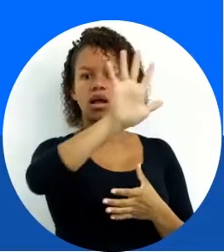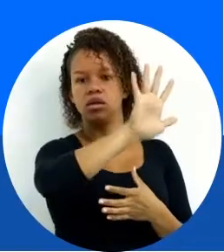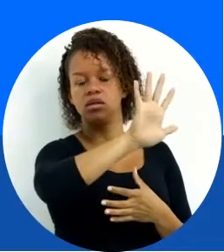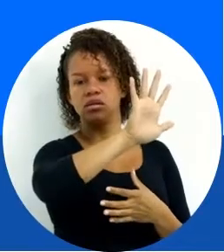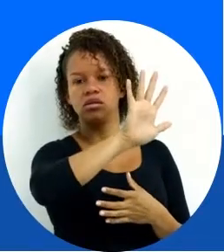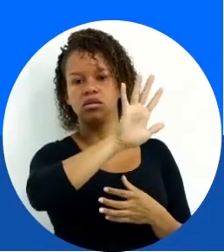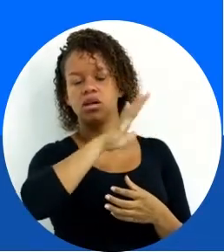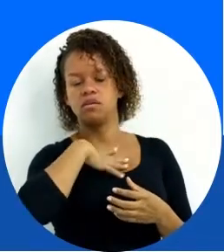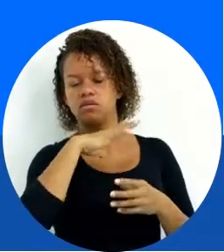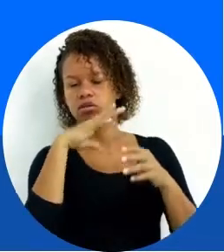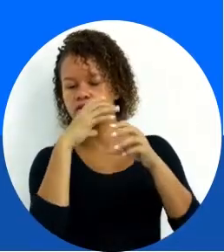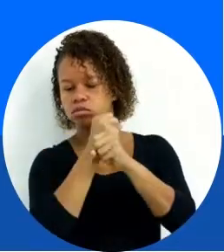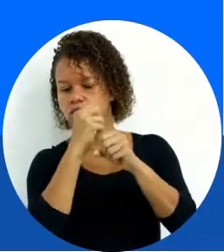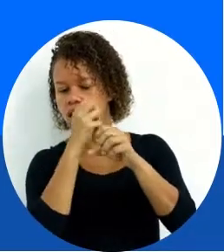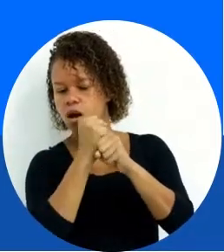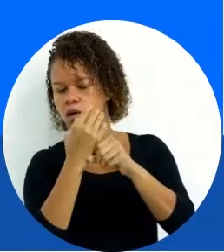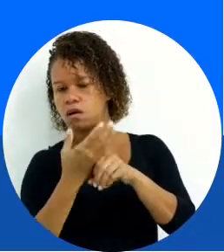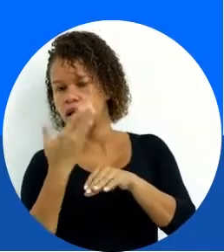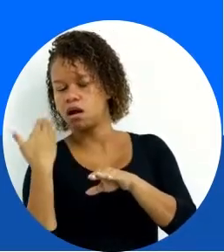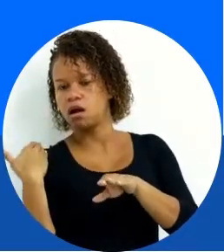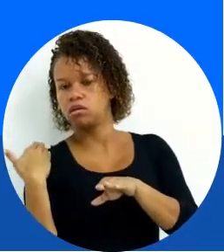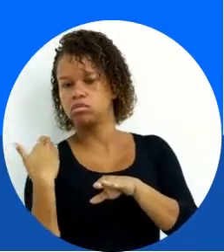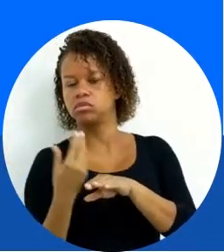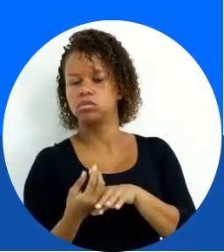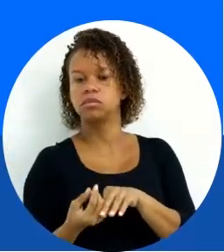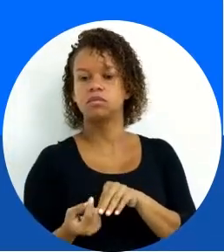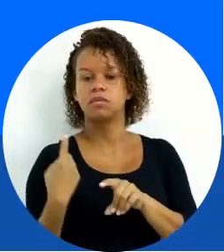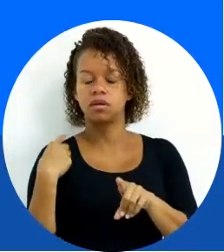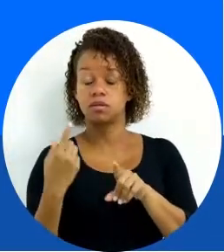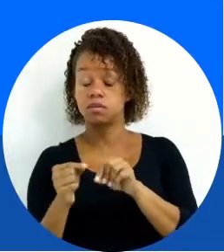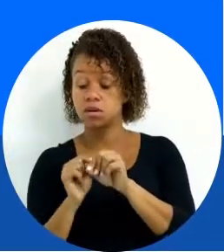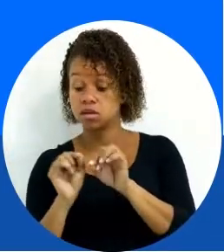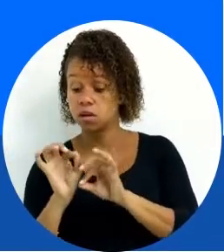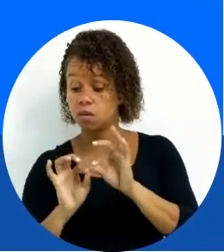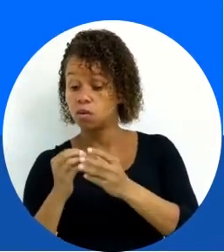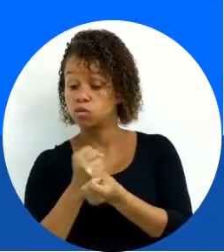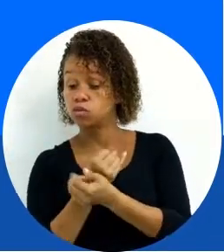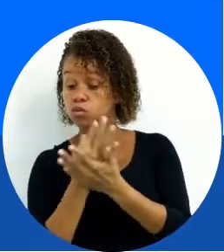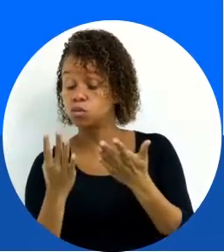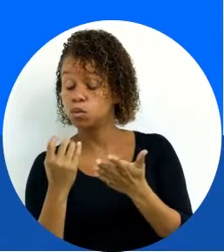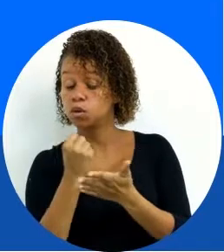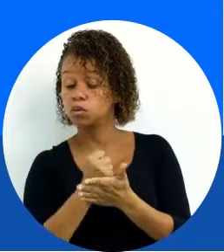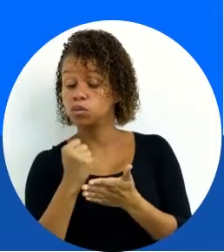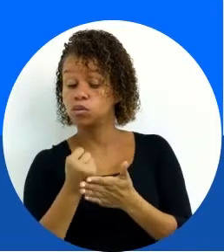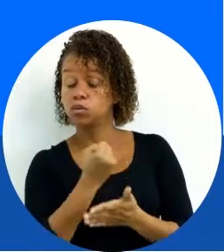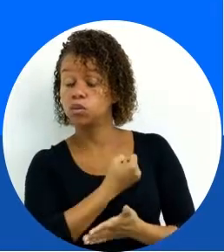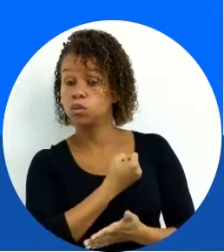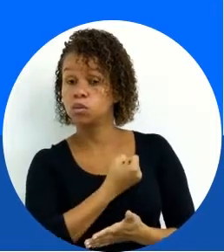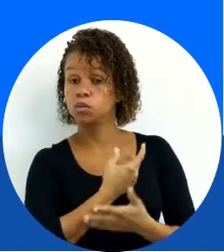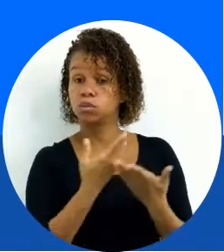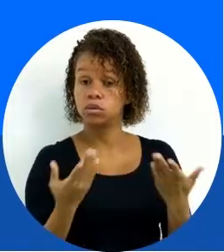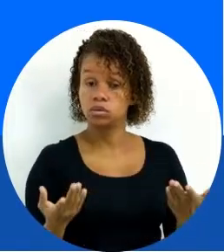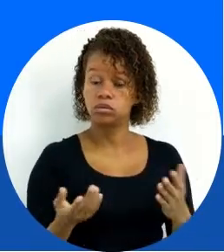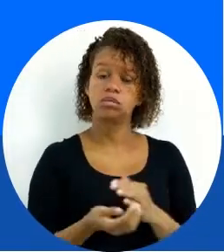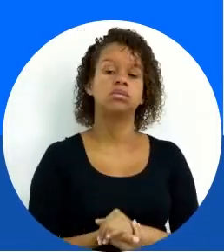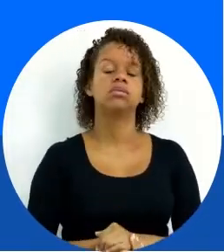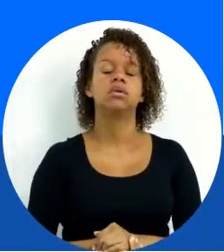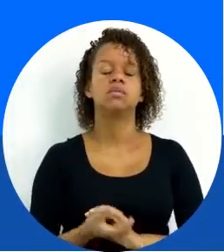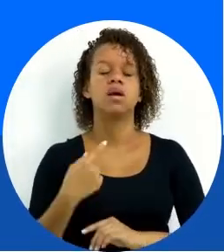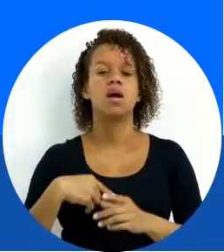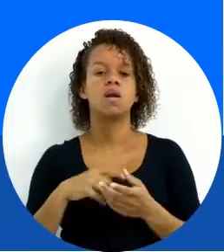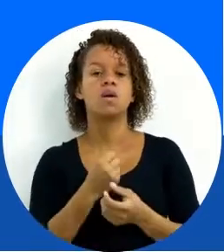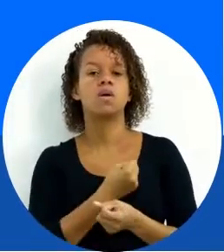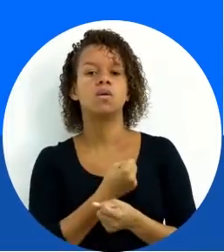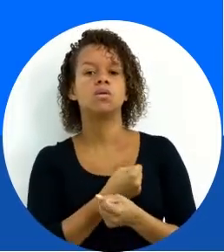isso é feito um cálculo. Esse cálculo é realizado a partir da divisão entre o número de documentos relevantes retornados pelo